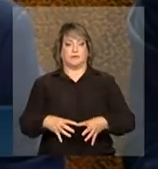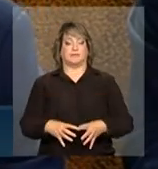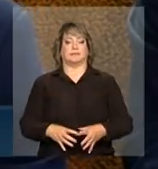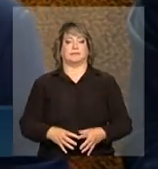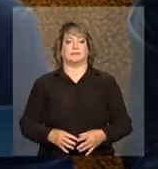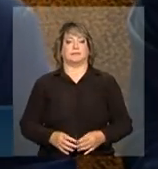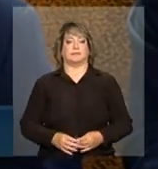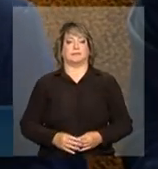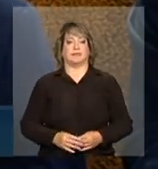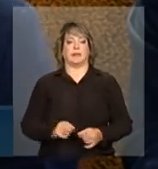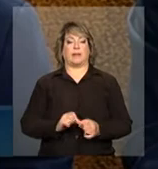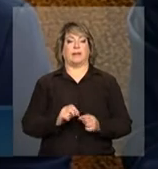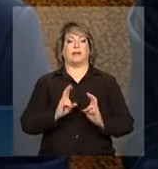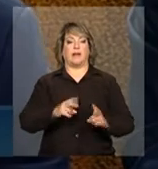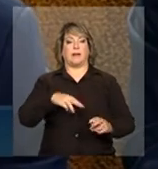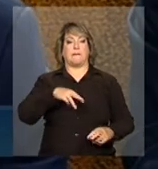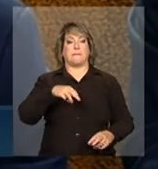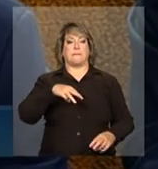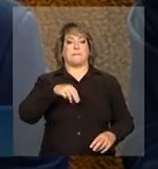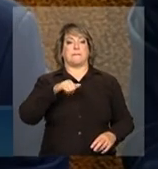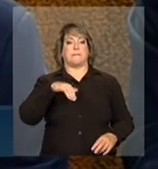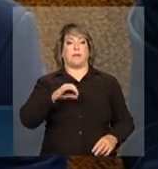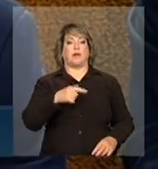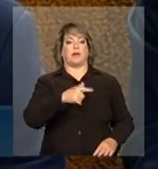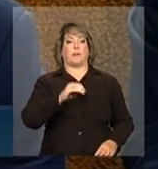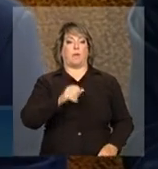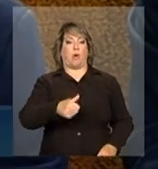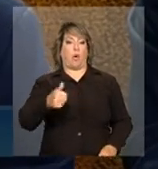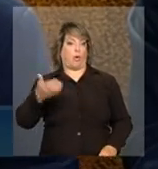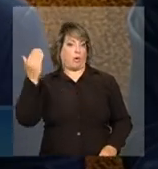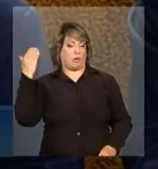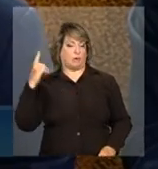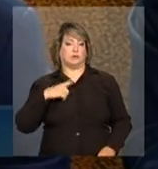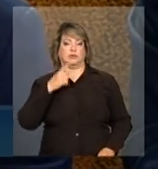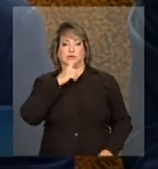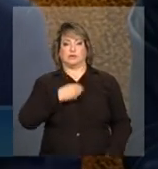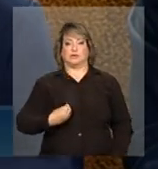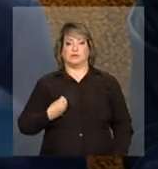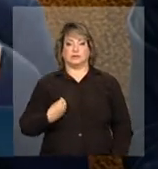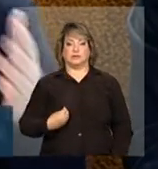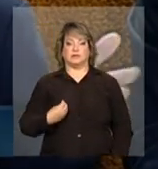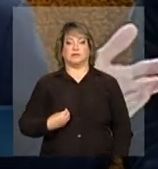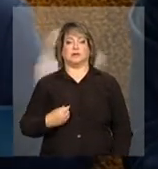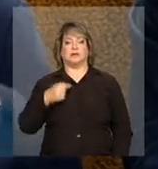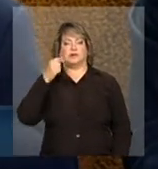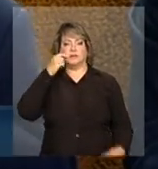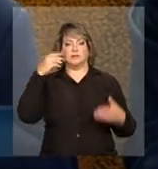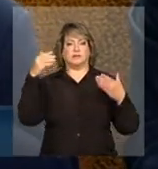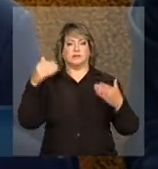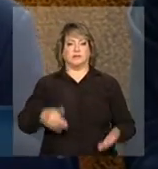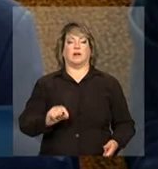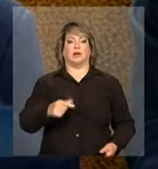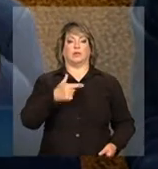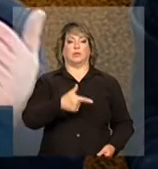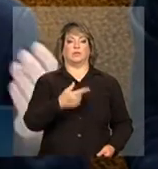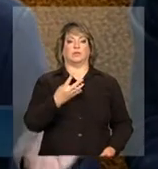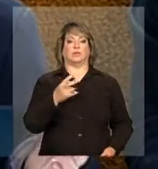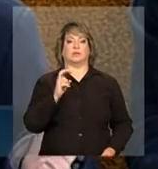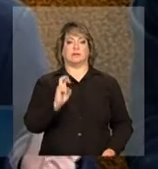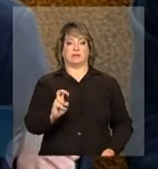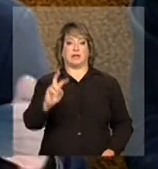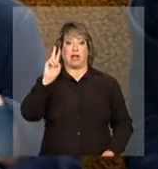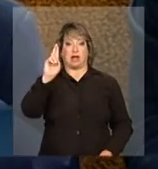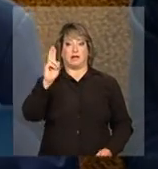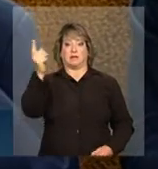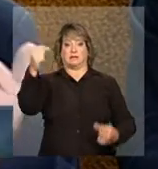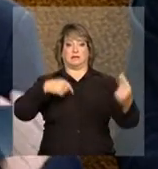em maio de 2011, onde, com a presença de cerca de 245 representantes de